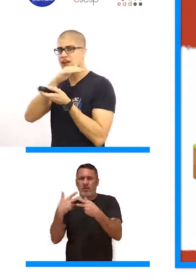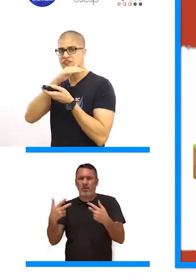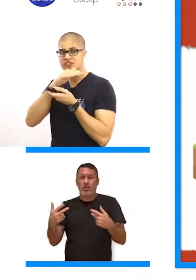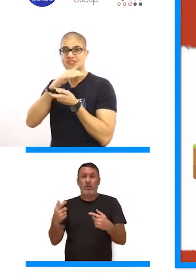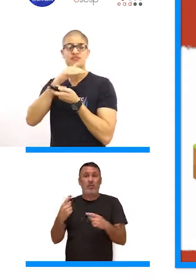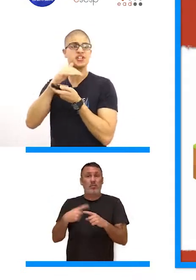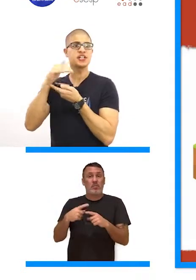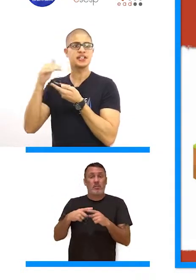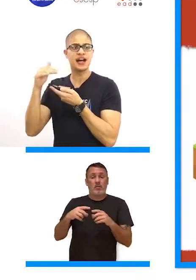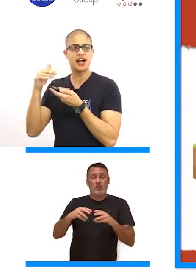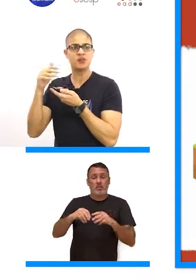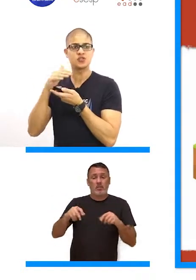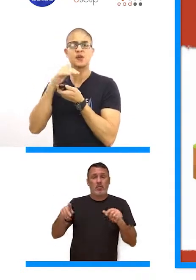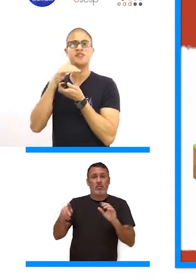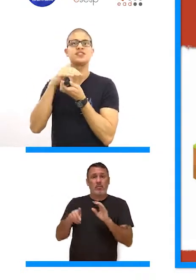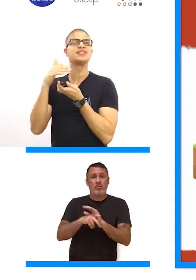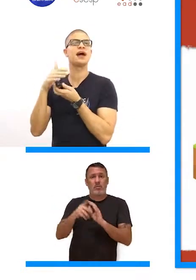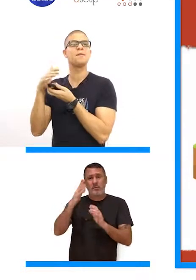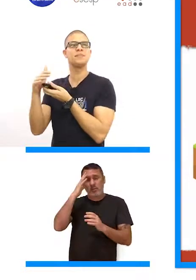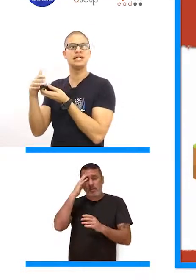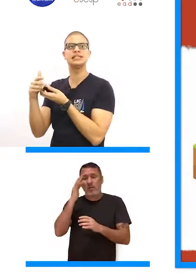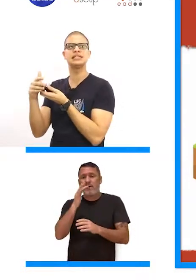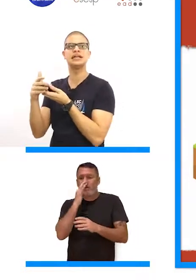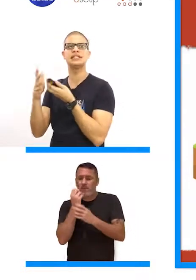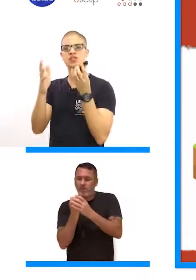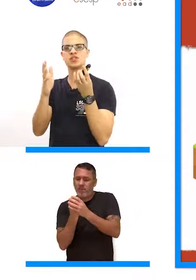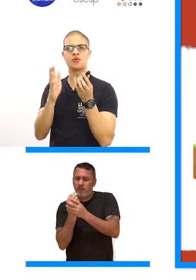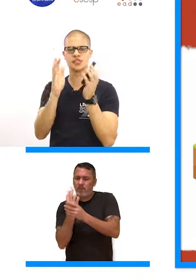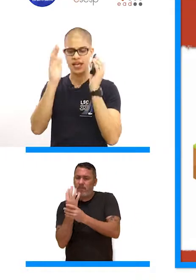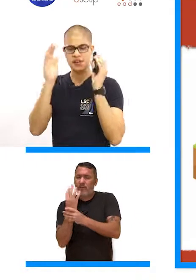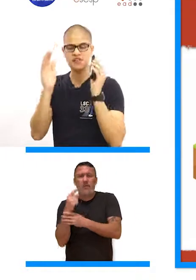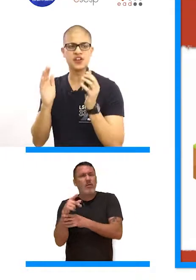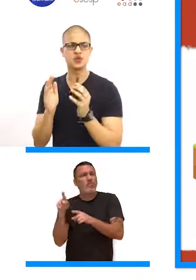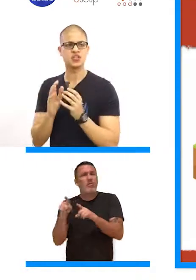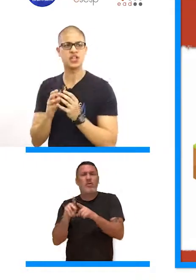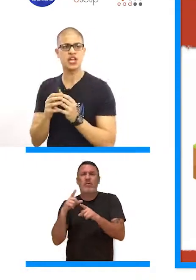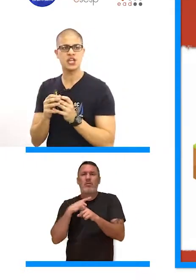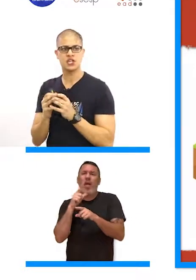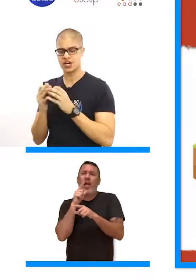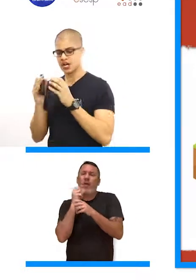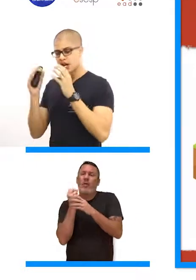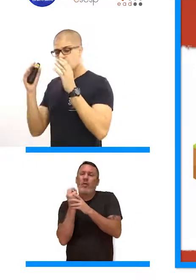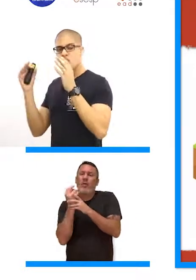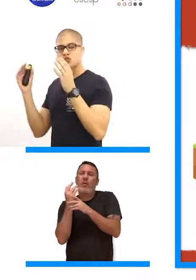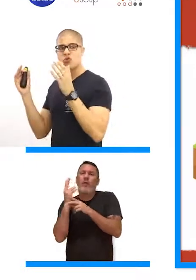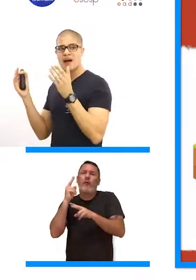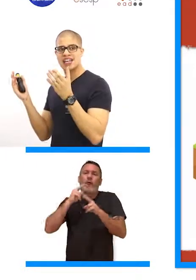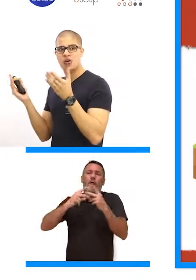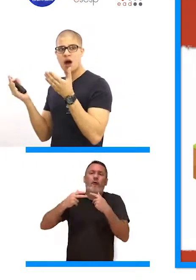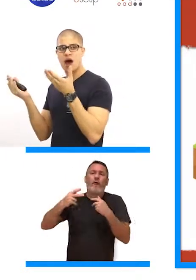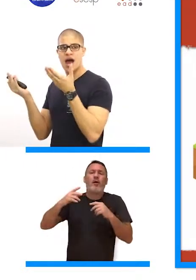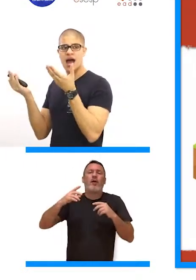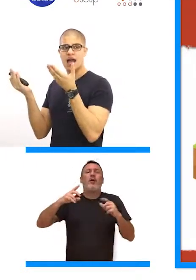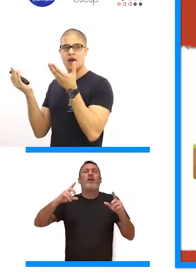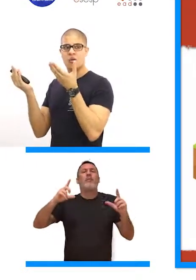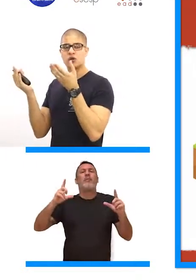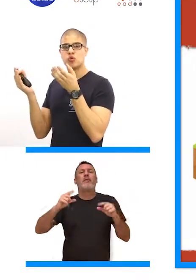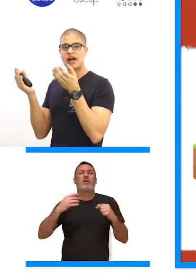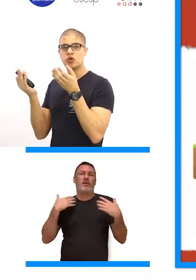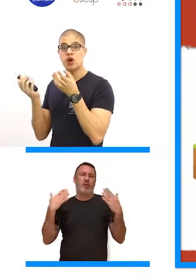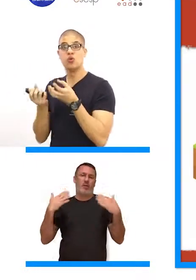na superfície vegetal, na superfície da planta. Então, meus amores, vejam o seguinte, quanto